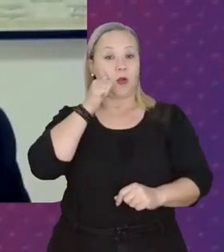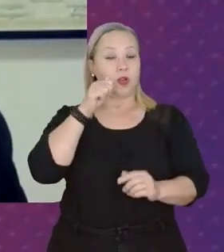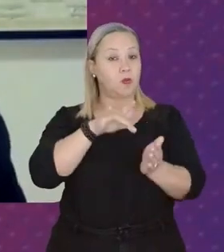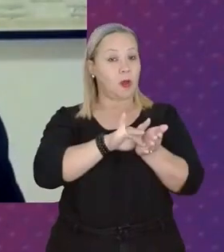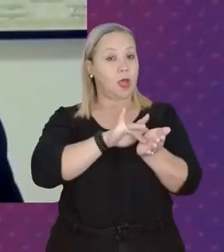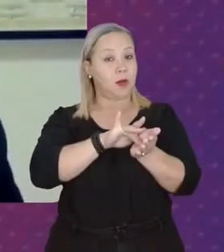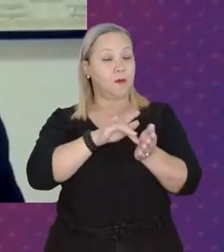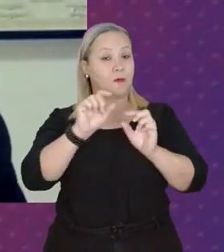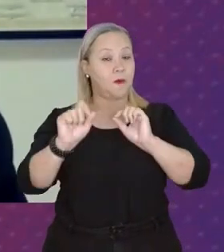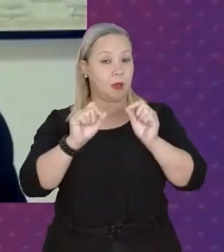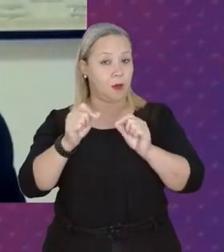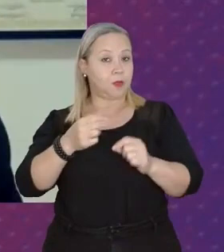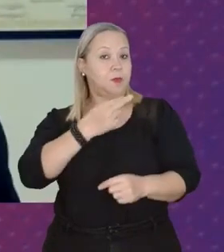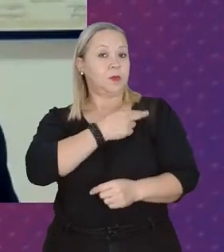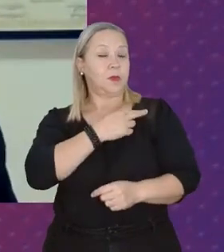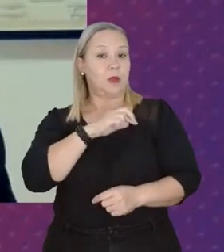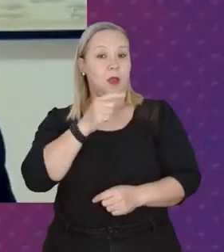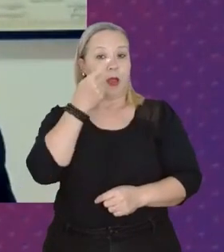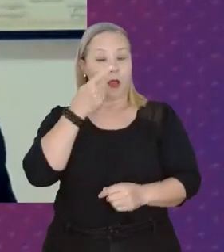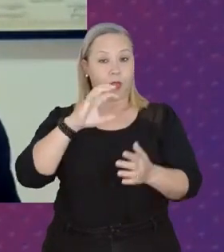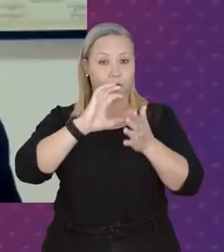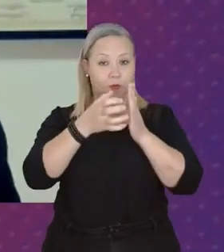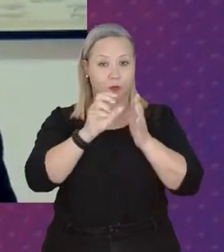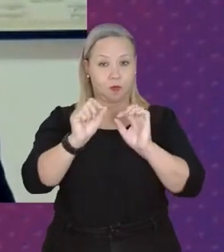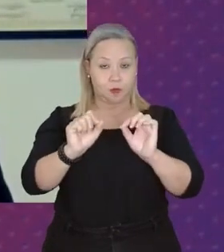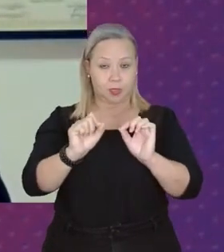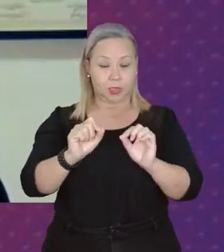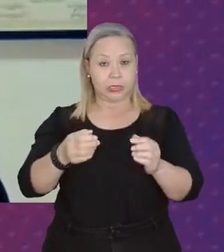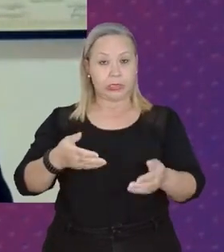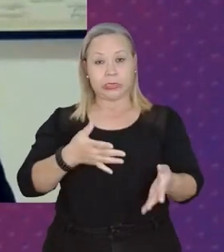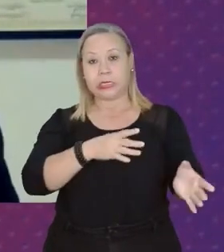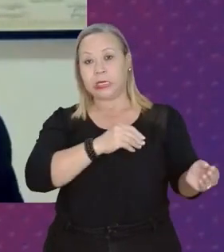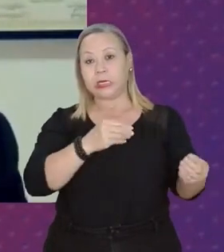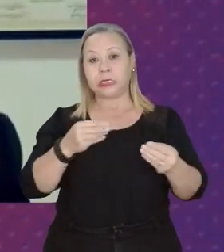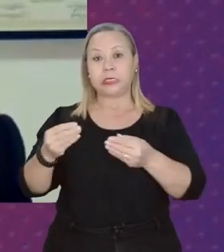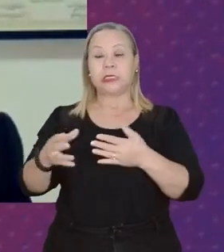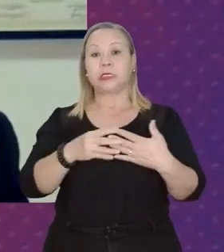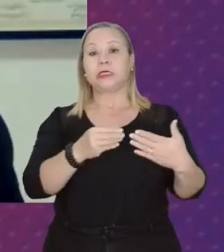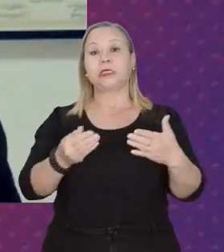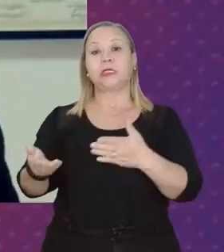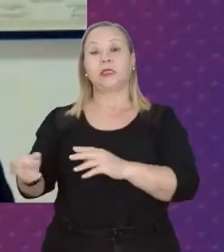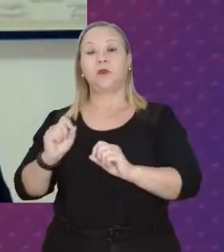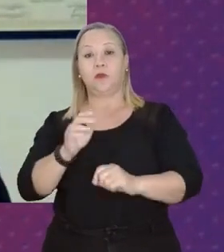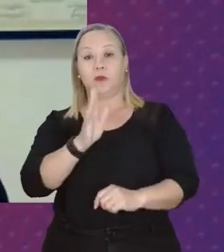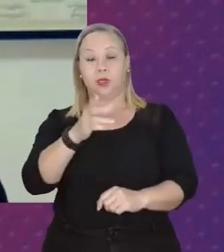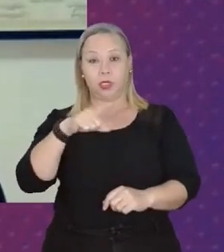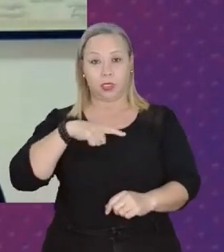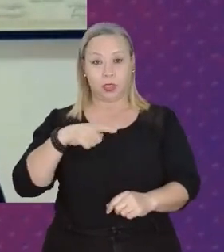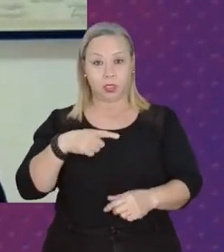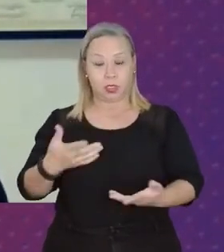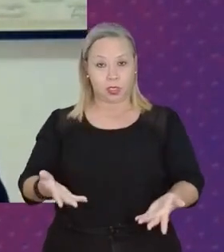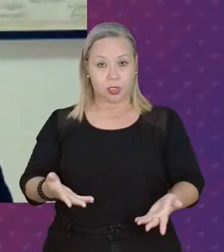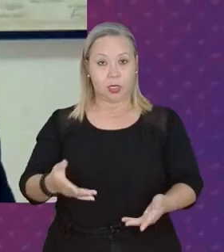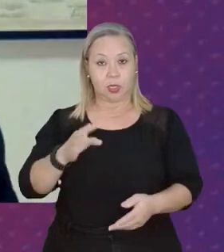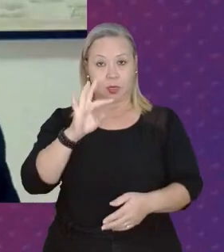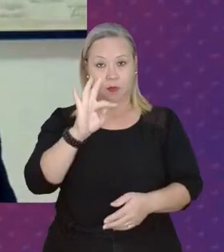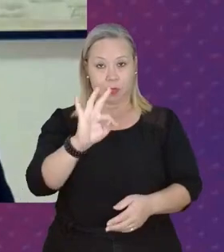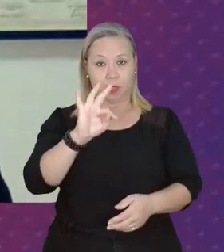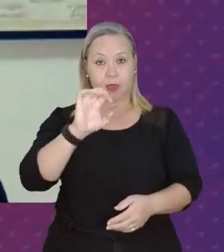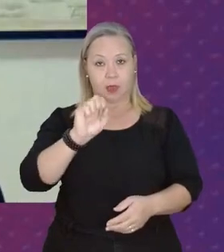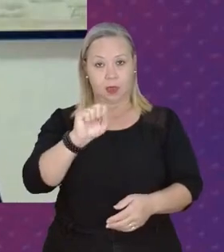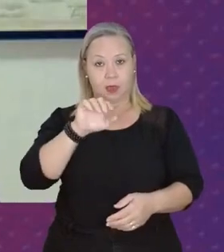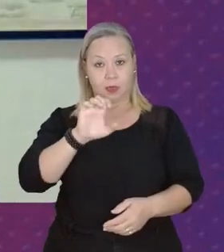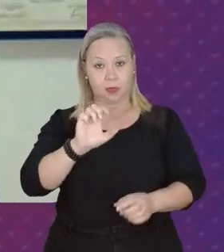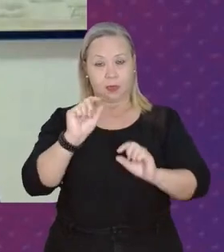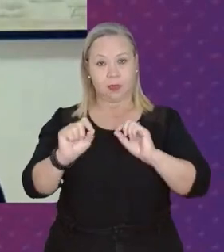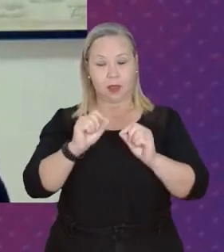um dos partidos que a componha, se a gente for seguir o que já tem na jurisprudência do Tribunal Superior Eleitoral, que é